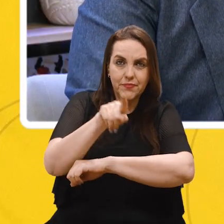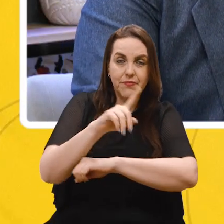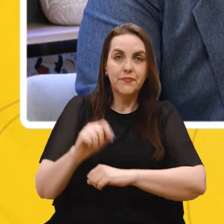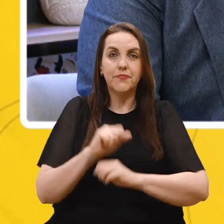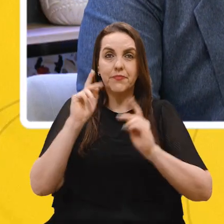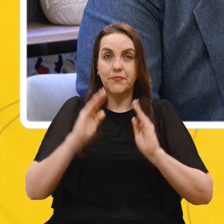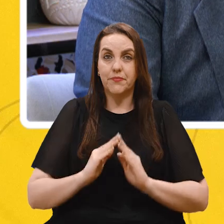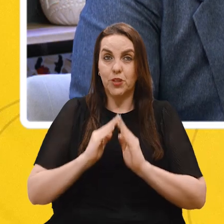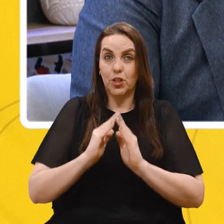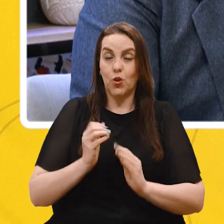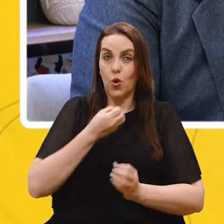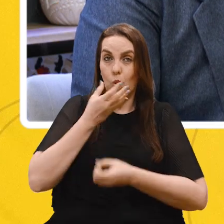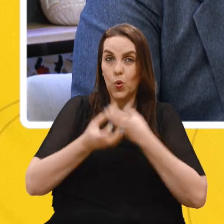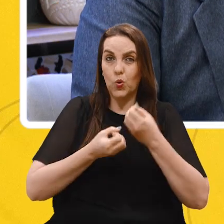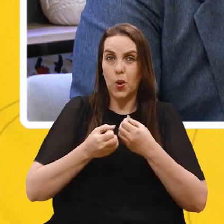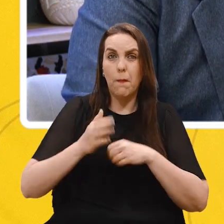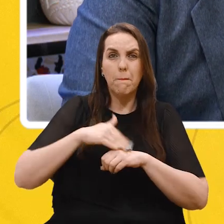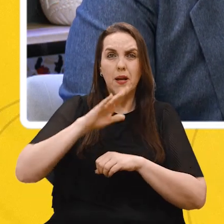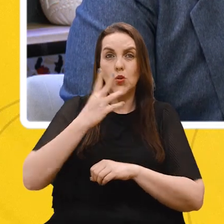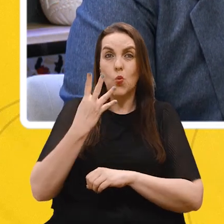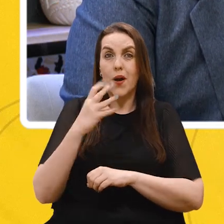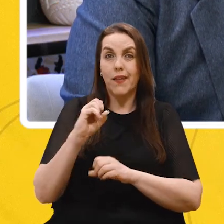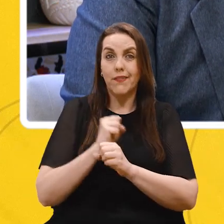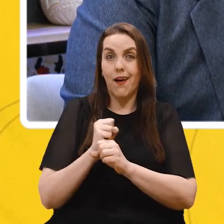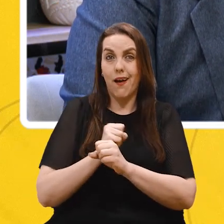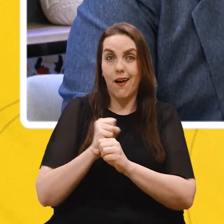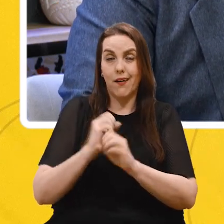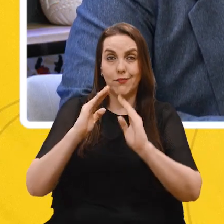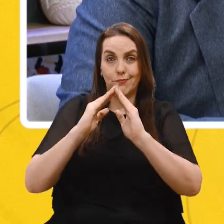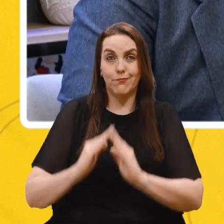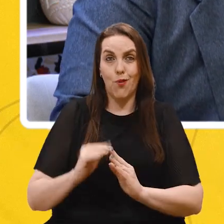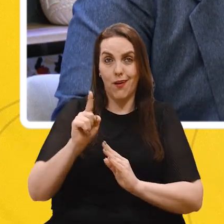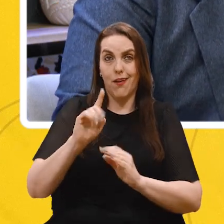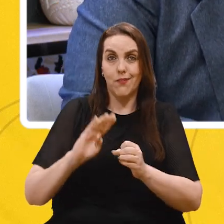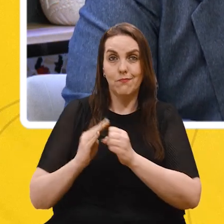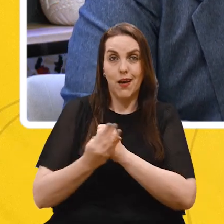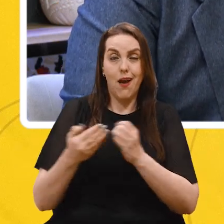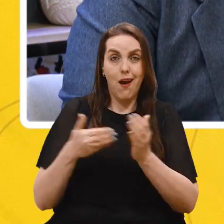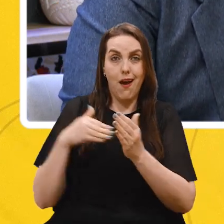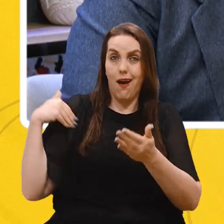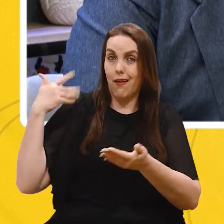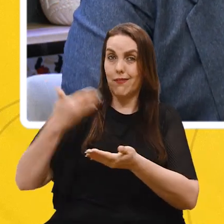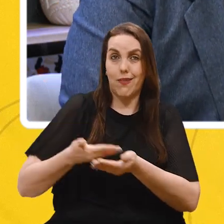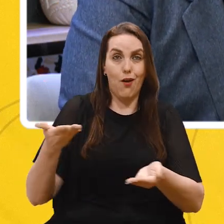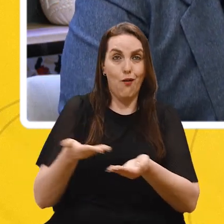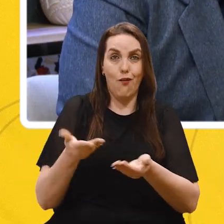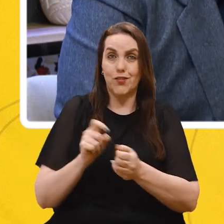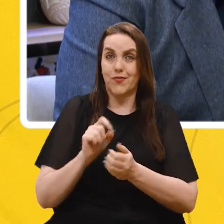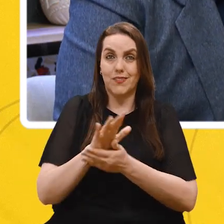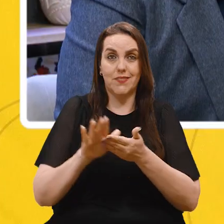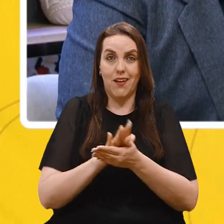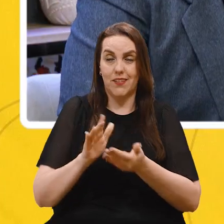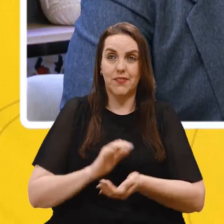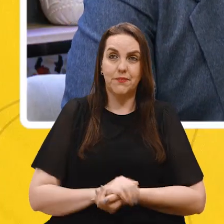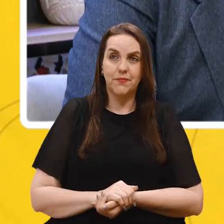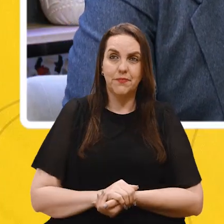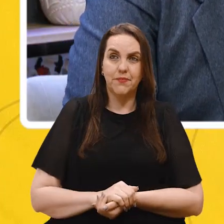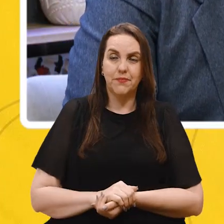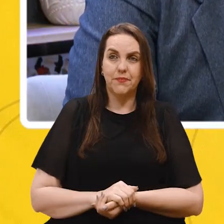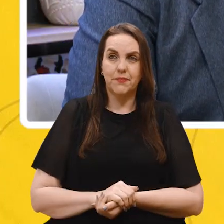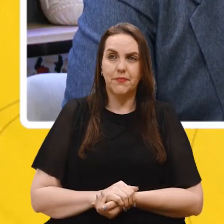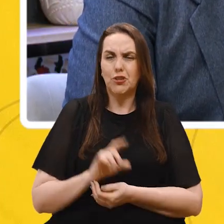ele relatou que é mais de 40 anos que ele mora no bairro, né? E até hoje não foi feito nada. E é